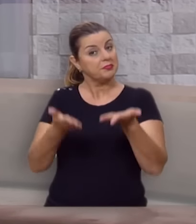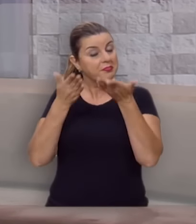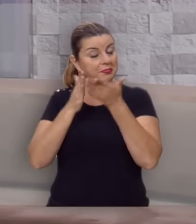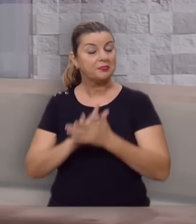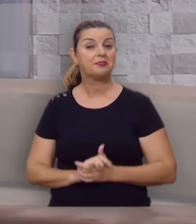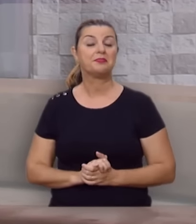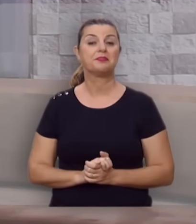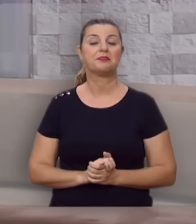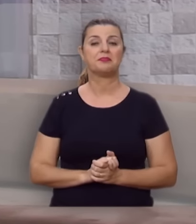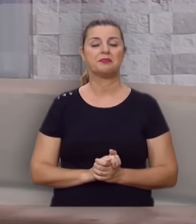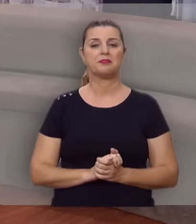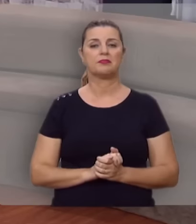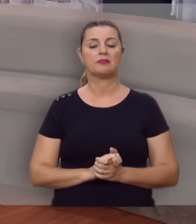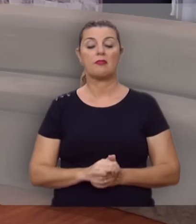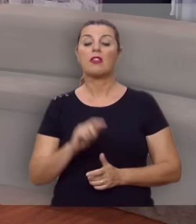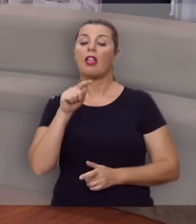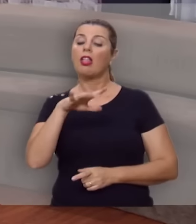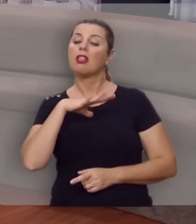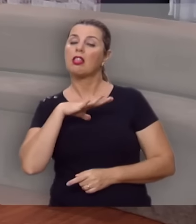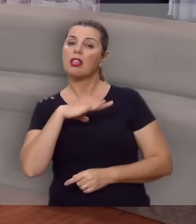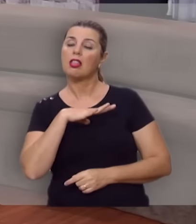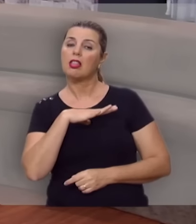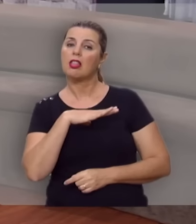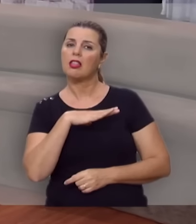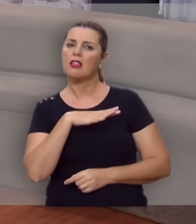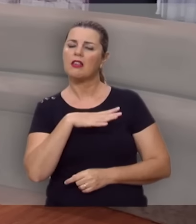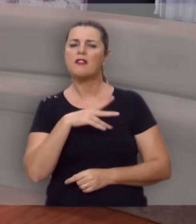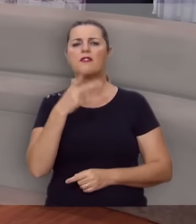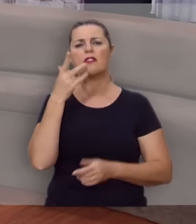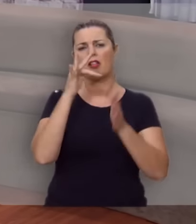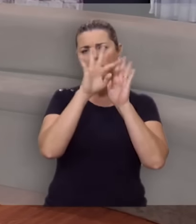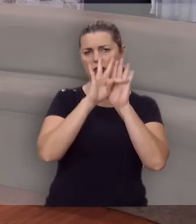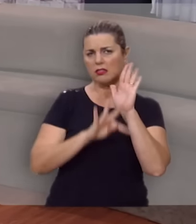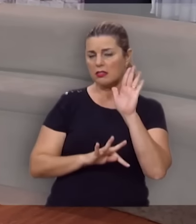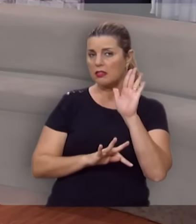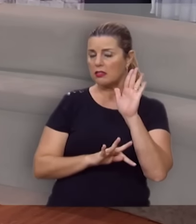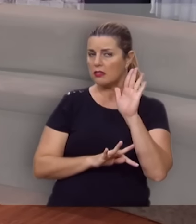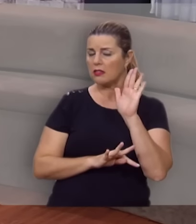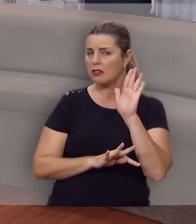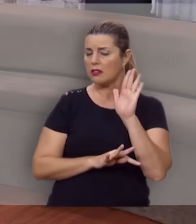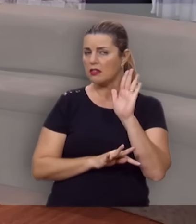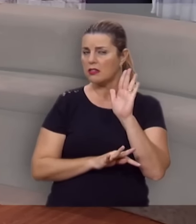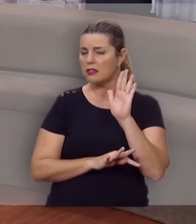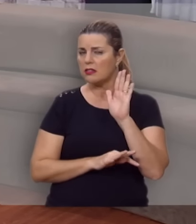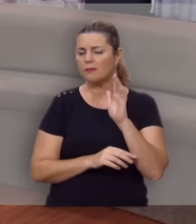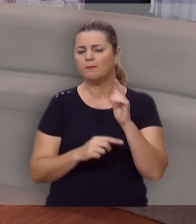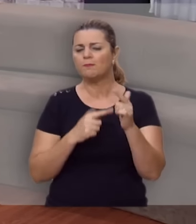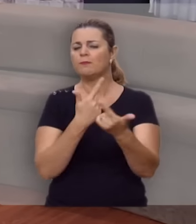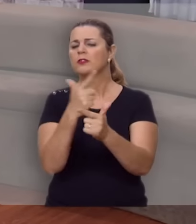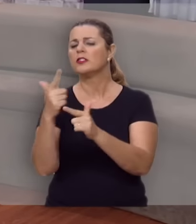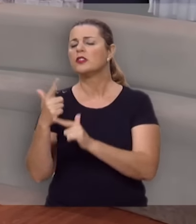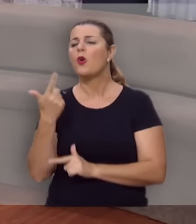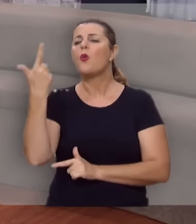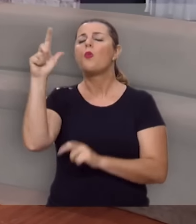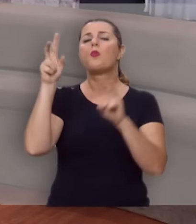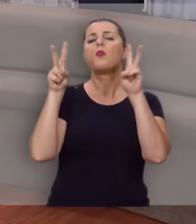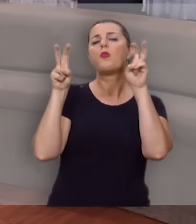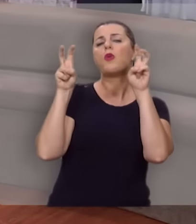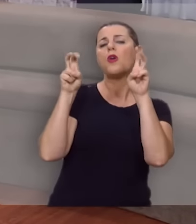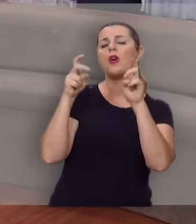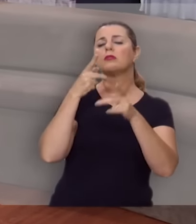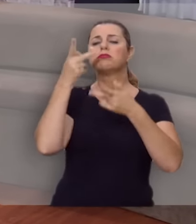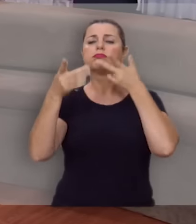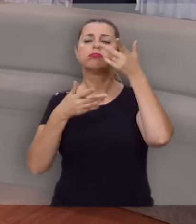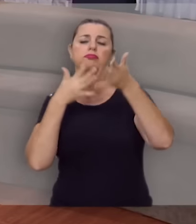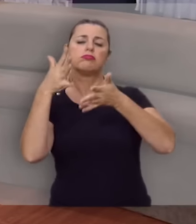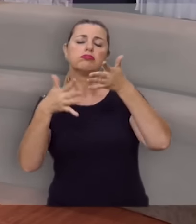ressurreição. E aquela cidade, diz o texto bíblico, que não tinha outro